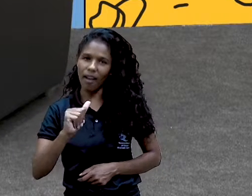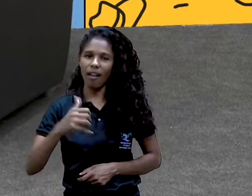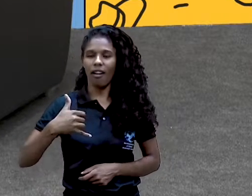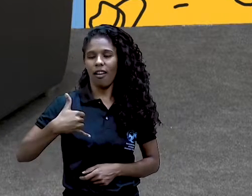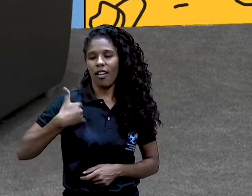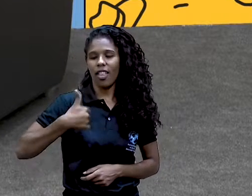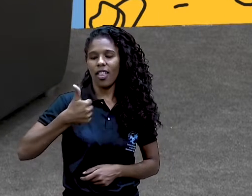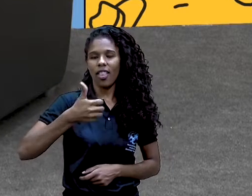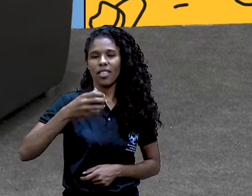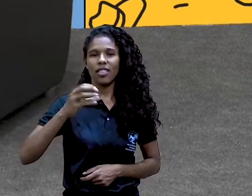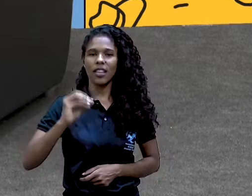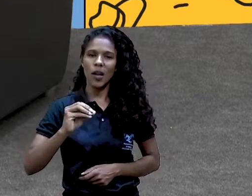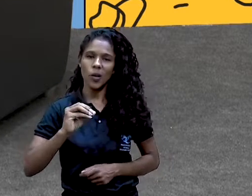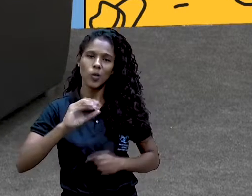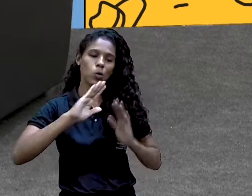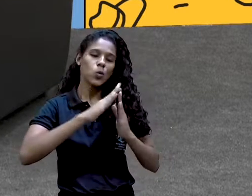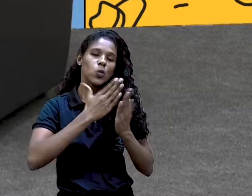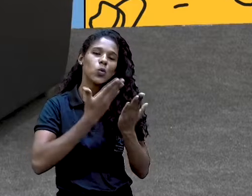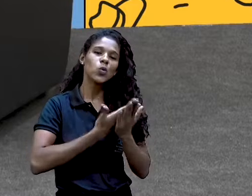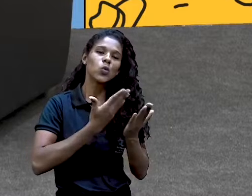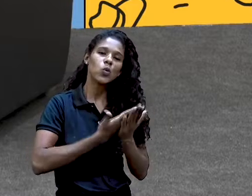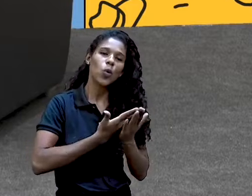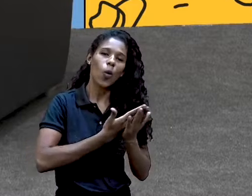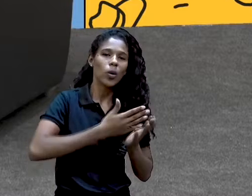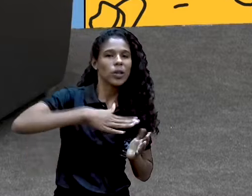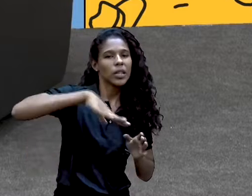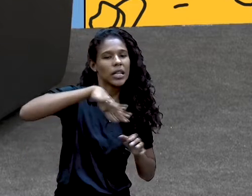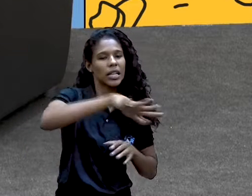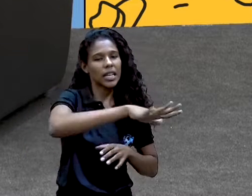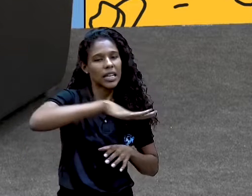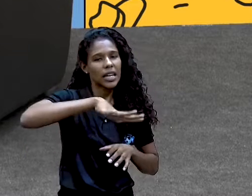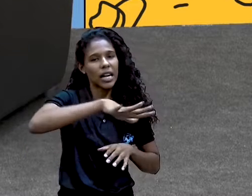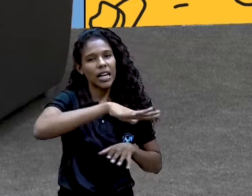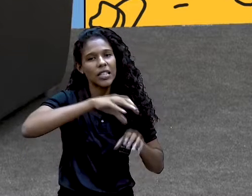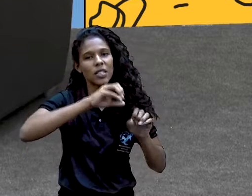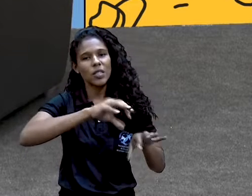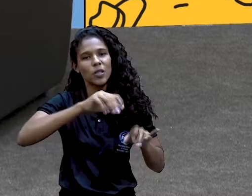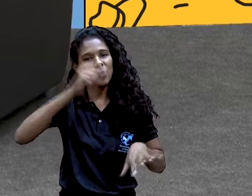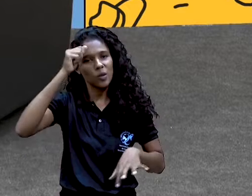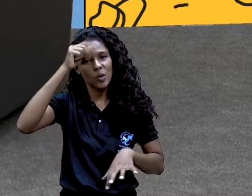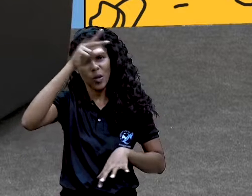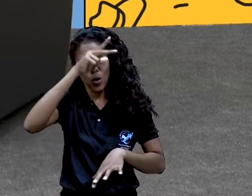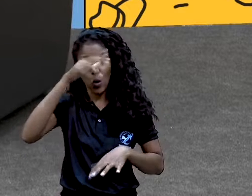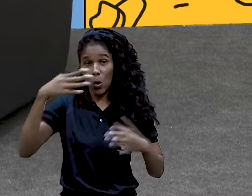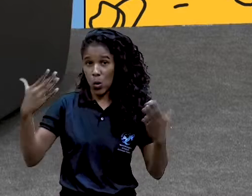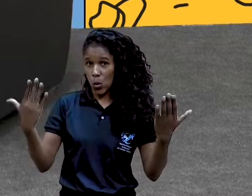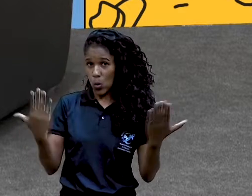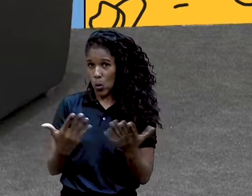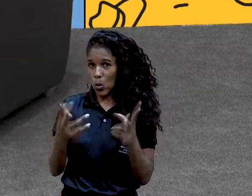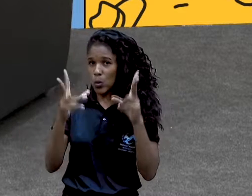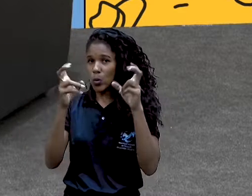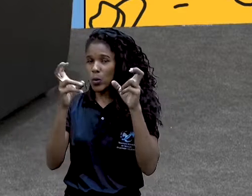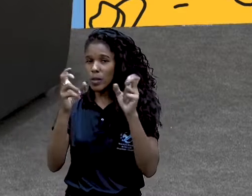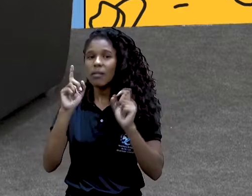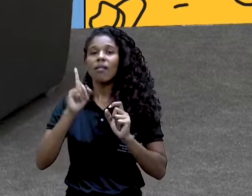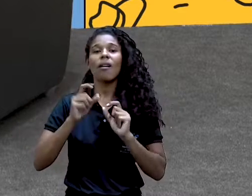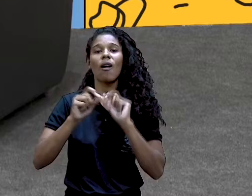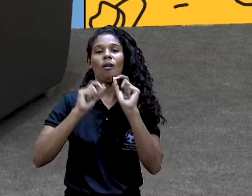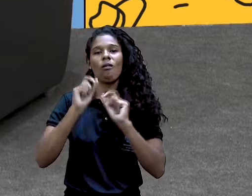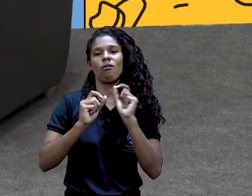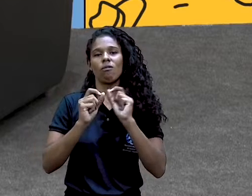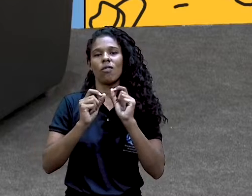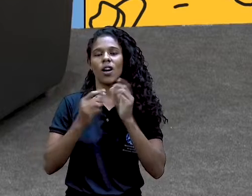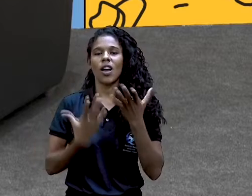idade. Nosso tema de hoje é sobre empreendedorismo infantil. O empreendedorismo infantil é uma forma